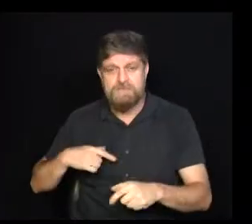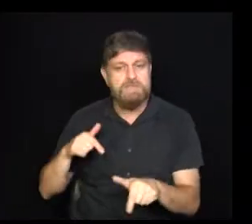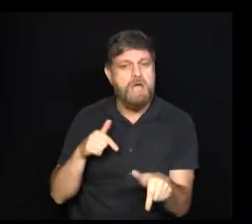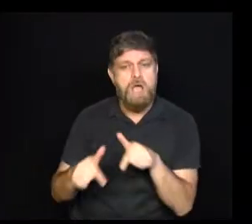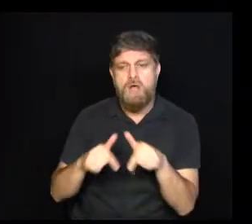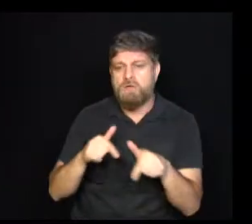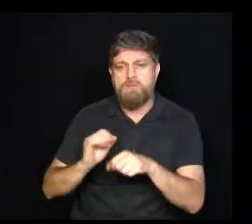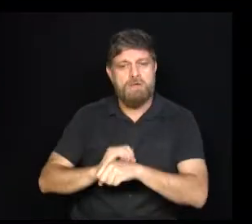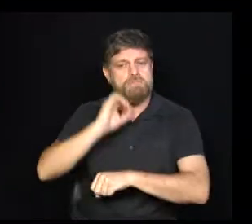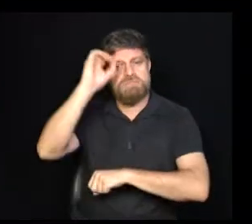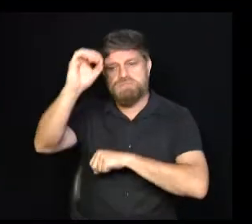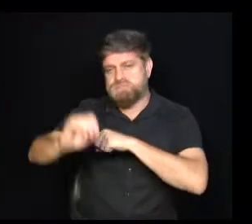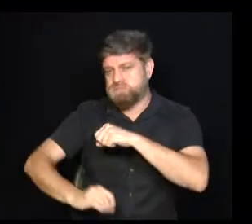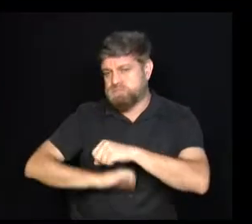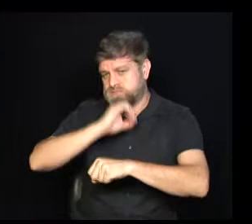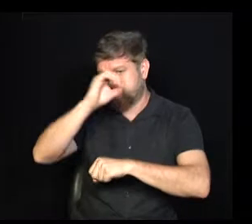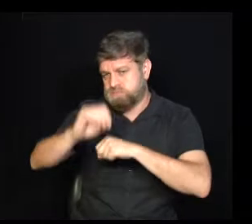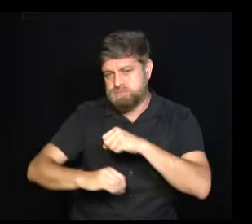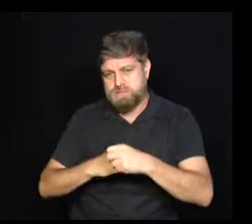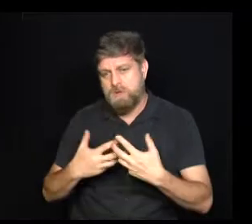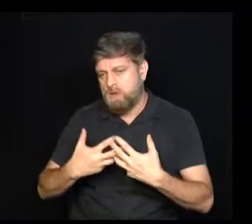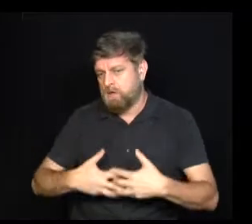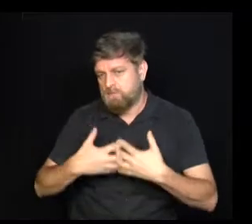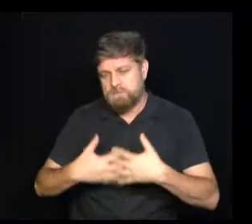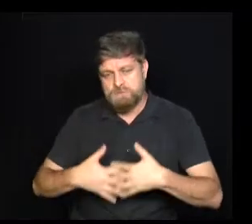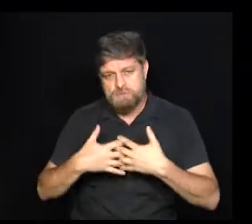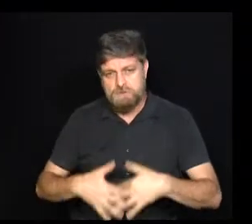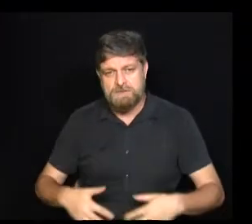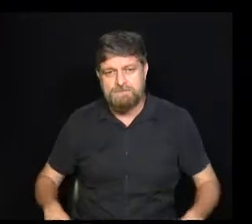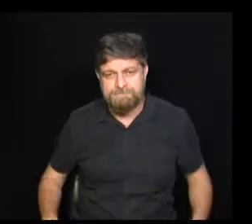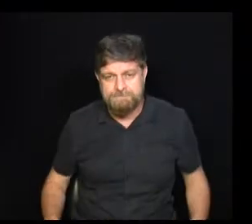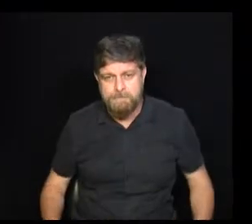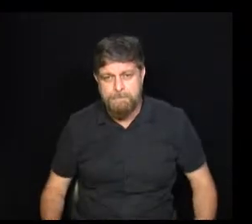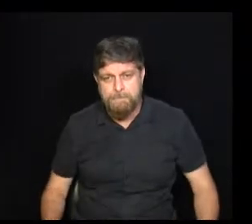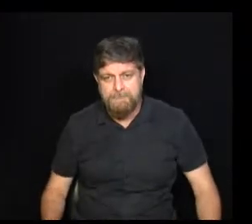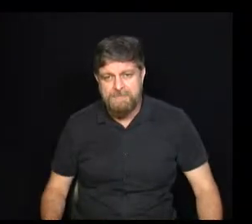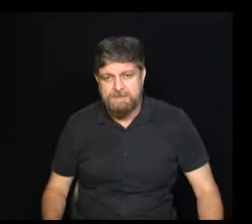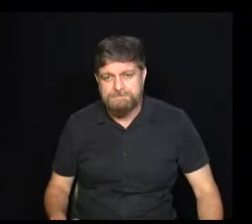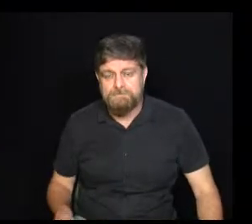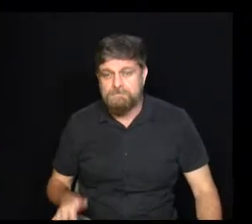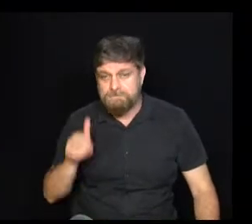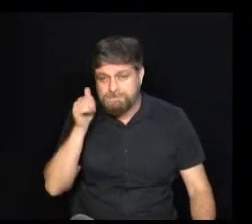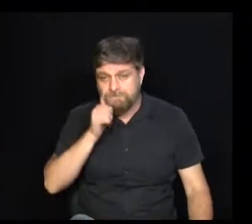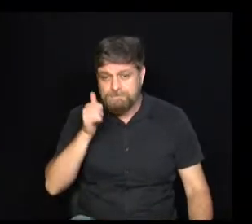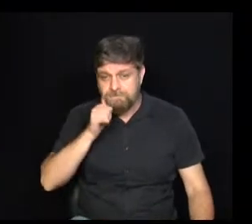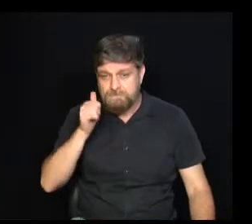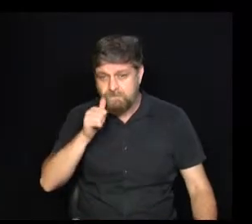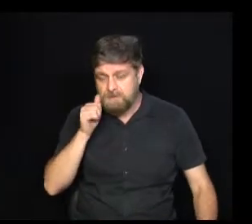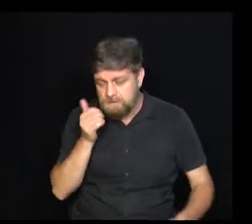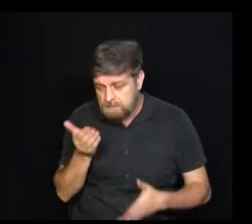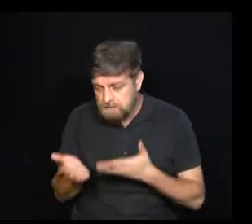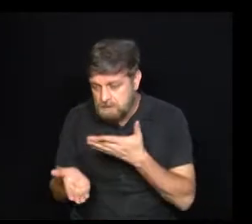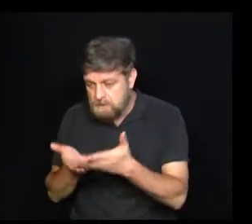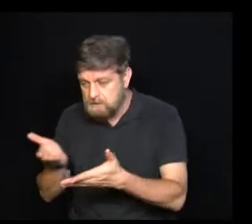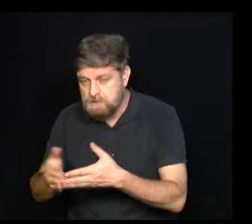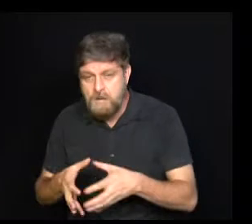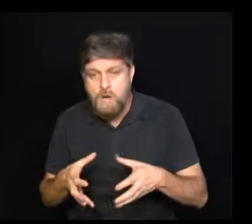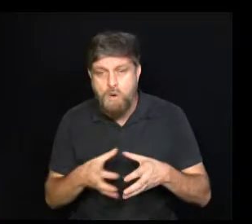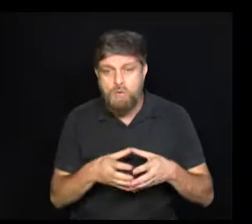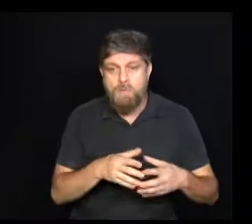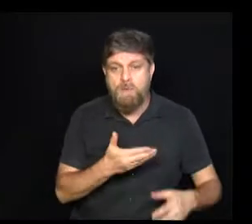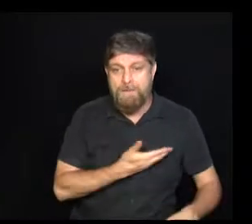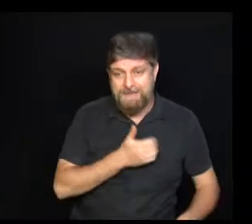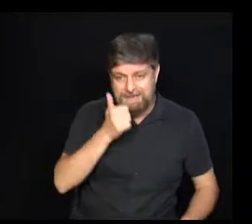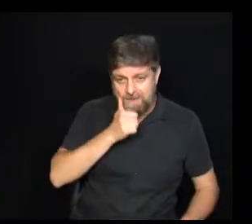é ininterrupto, funciona 24 horas. E as mulheres assistidas pelo Gama, nós temos todo